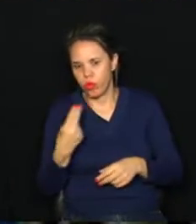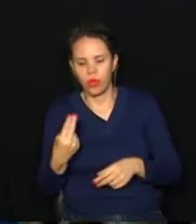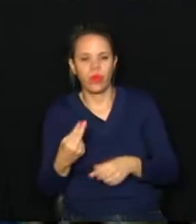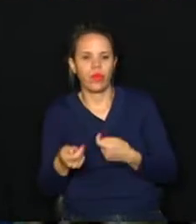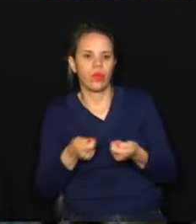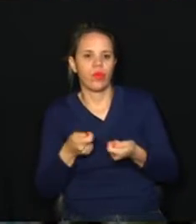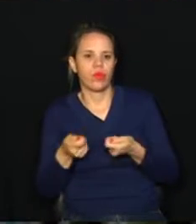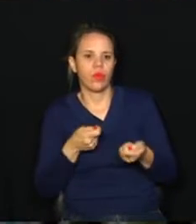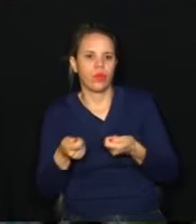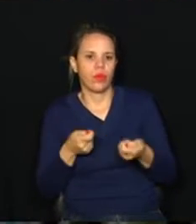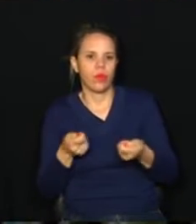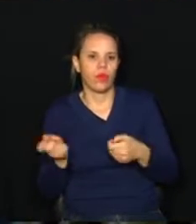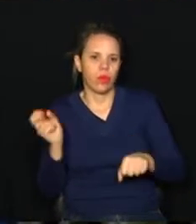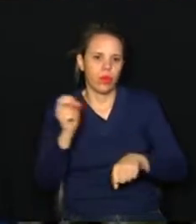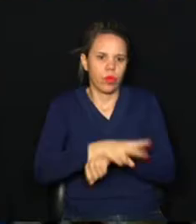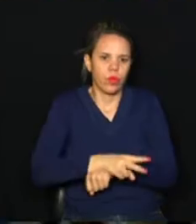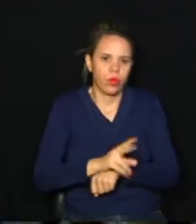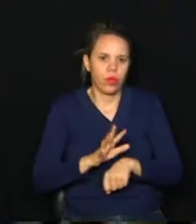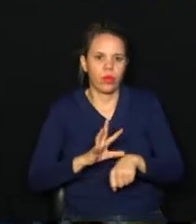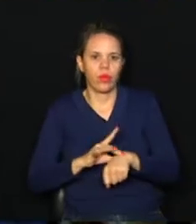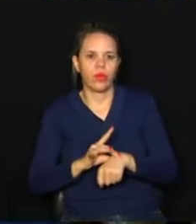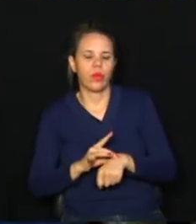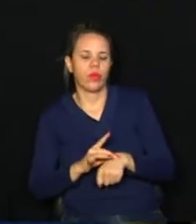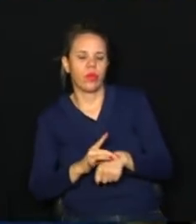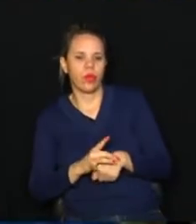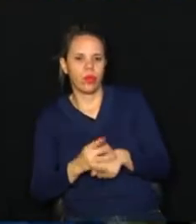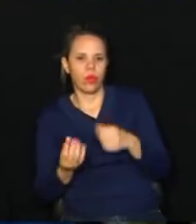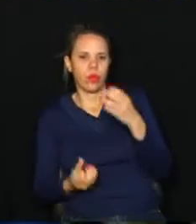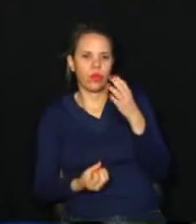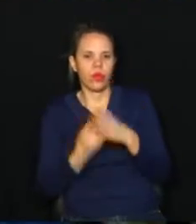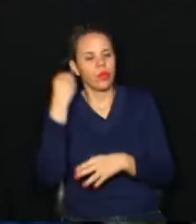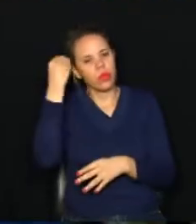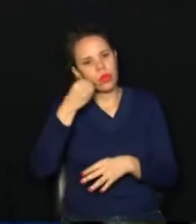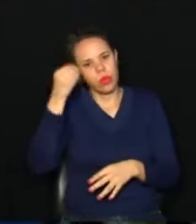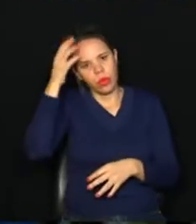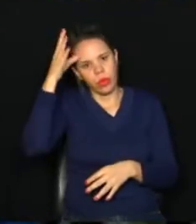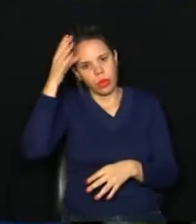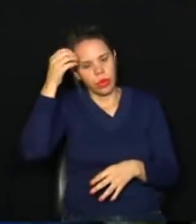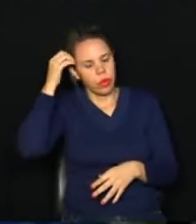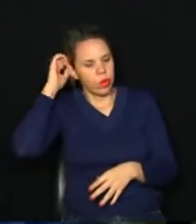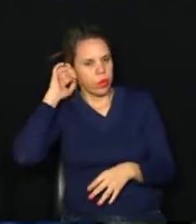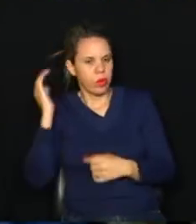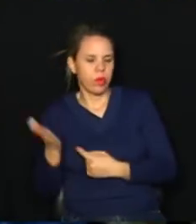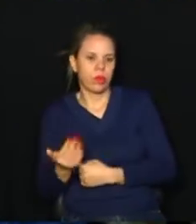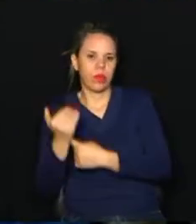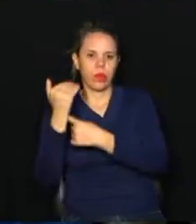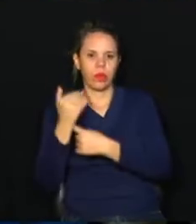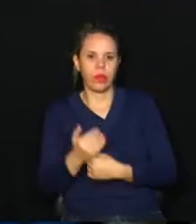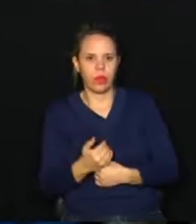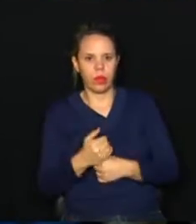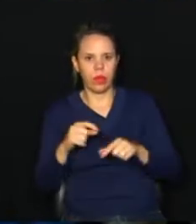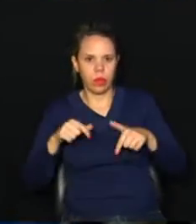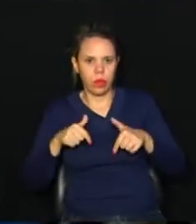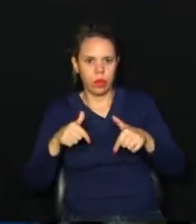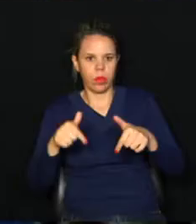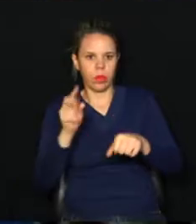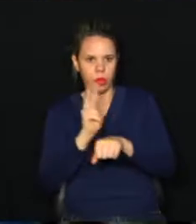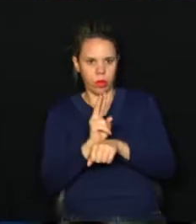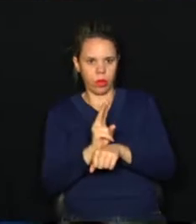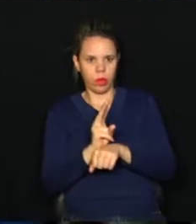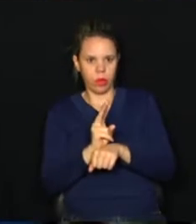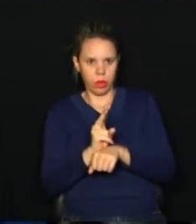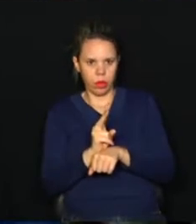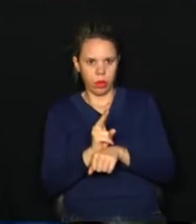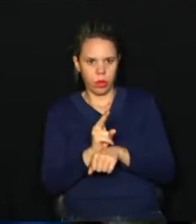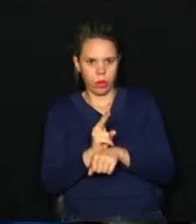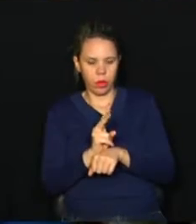controle de pragas e doenças. Geram conhecimentos, tecnologias e ações de proteção do